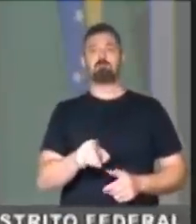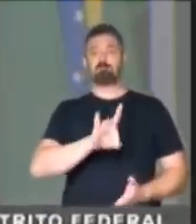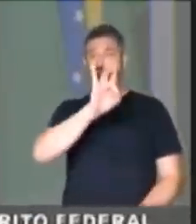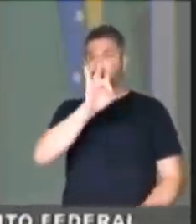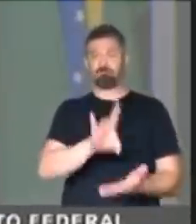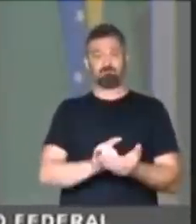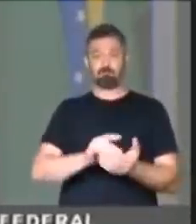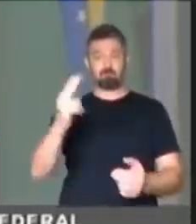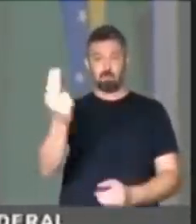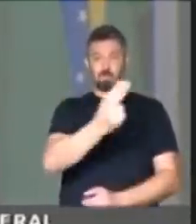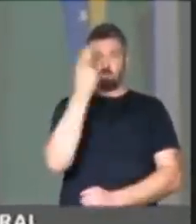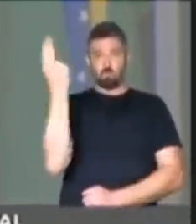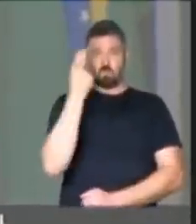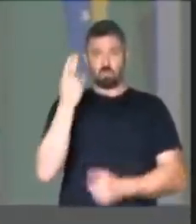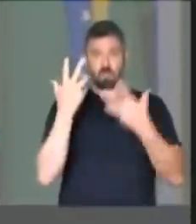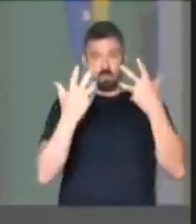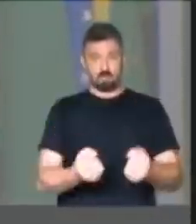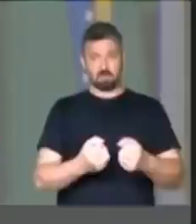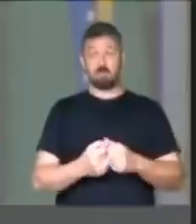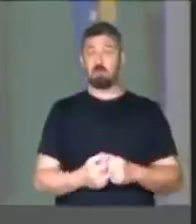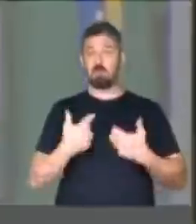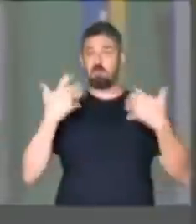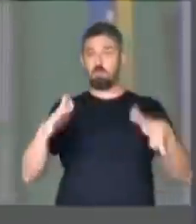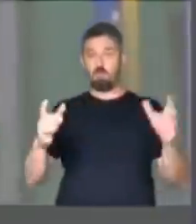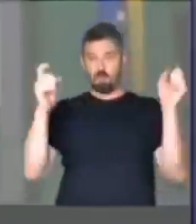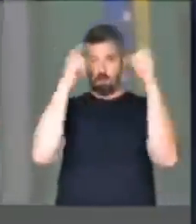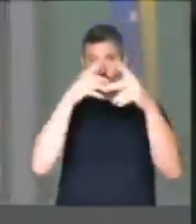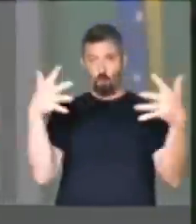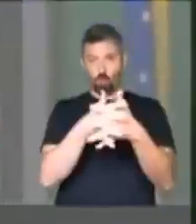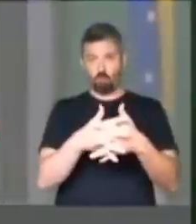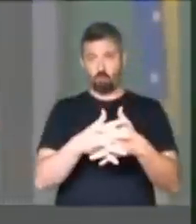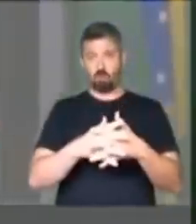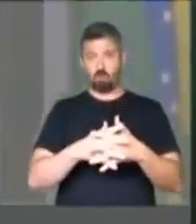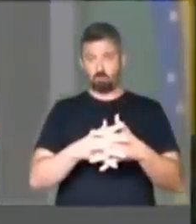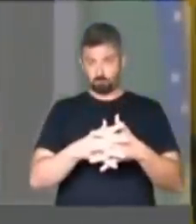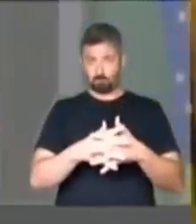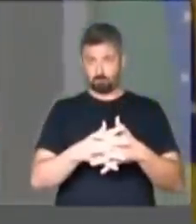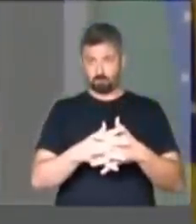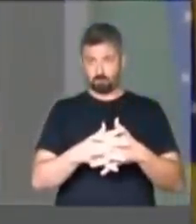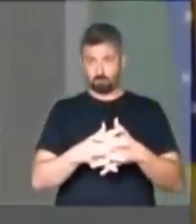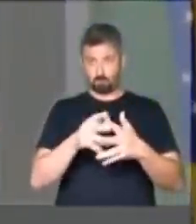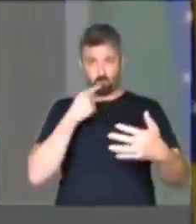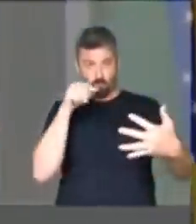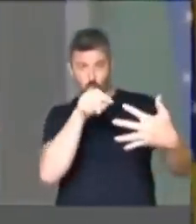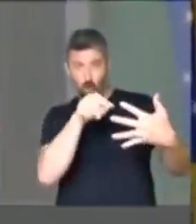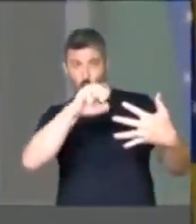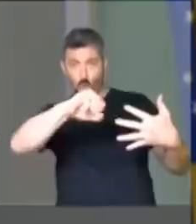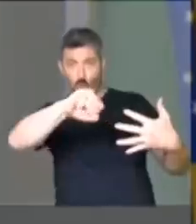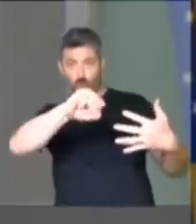absolutamente inaceitável. E reforçando aqui, para não haver confusão, eu trato aqui do 8, não do